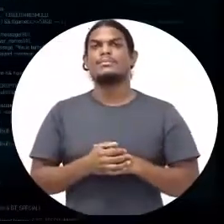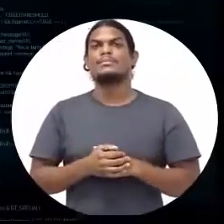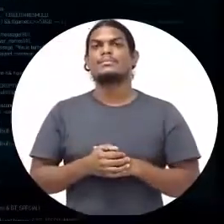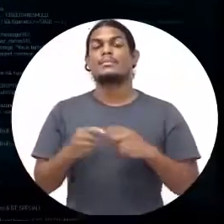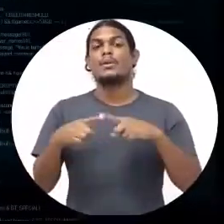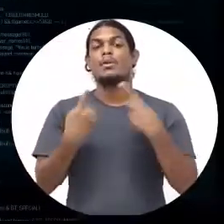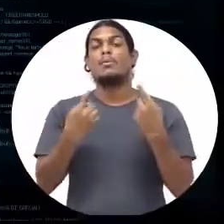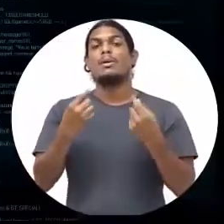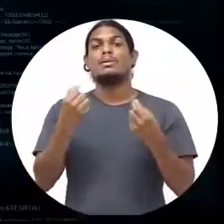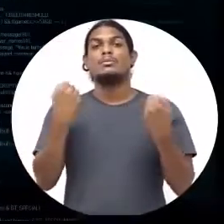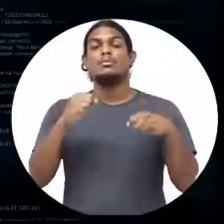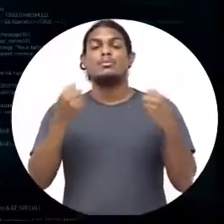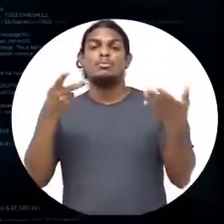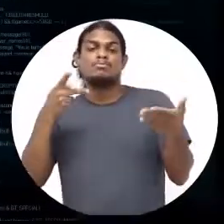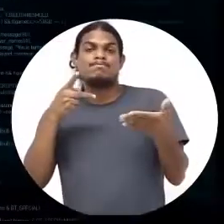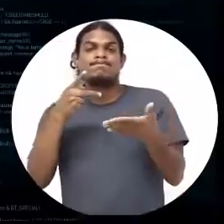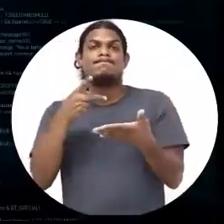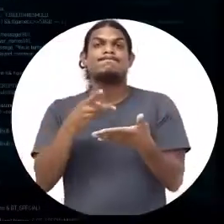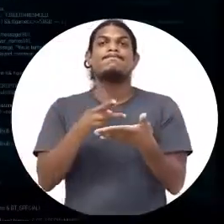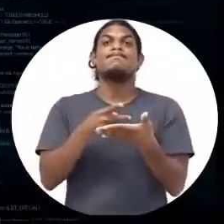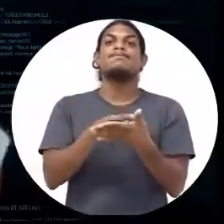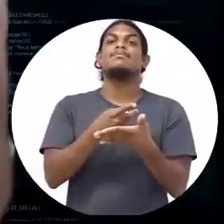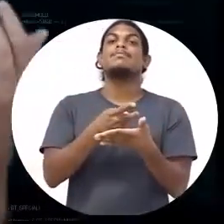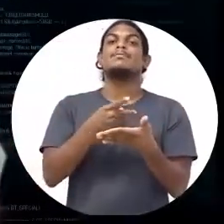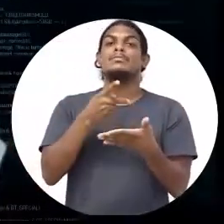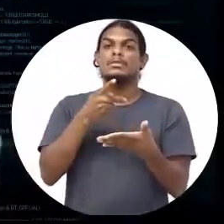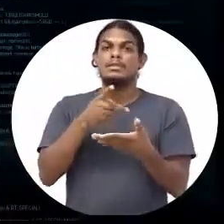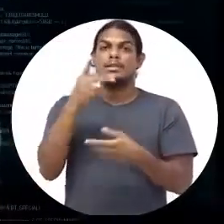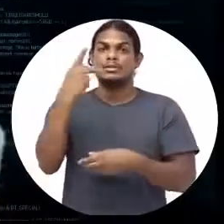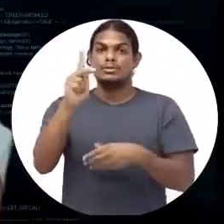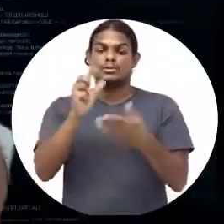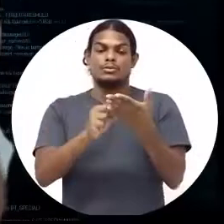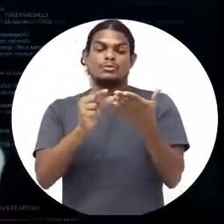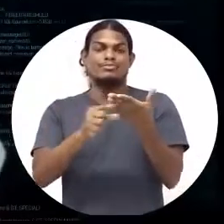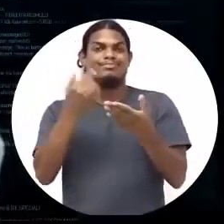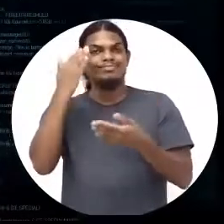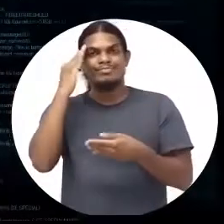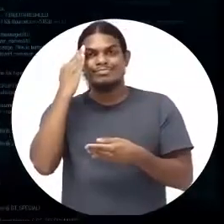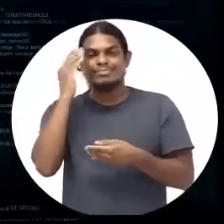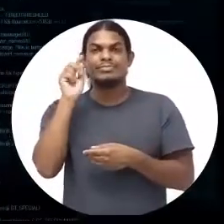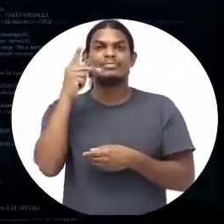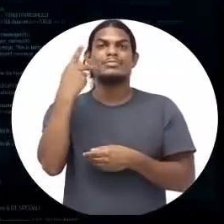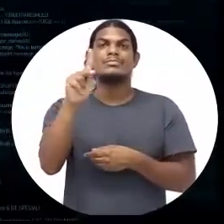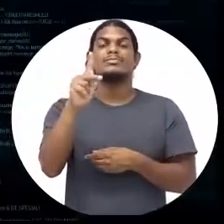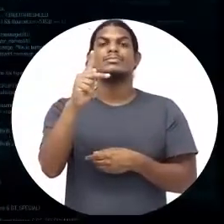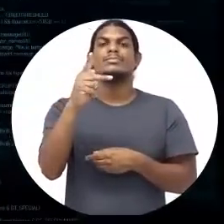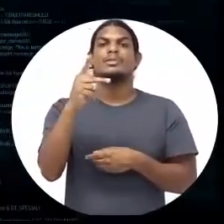o que você quis dizer. Essa daí é o bloco, aqui tem a tag bloco, aqui tem início e